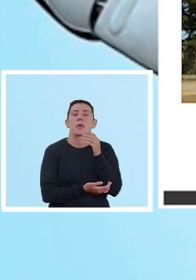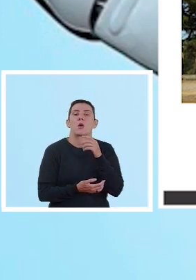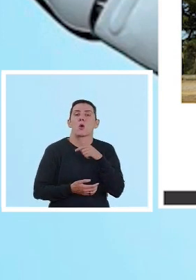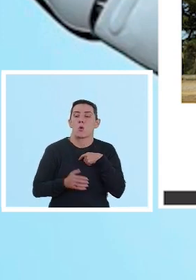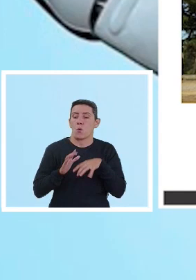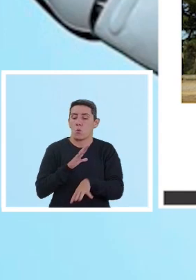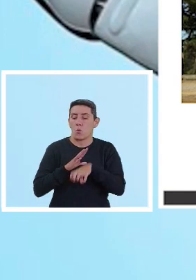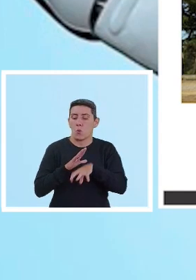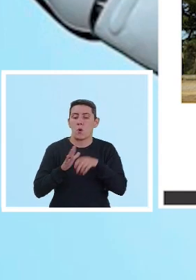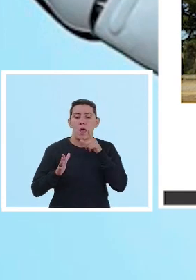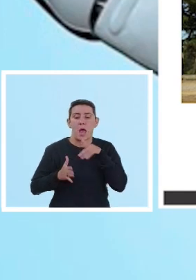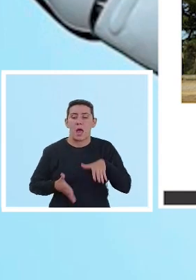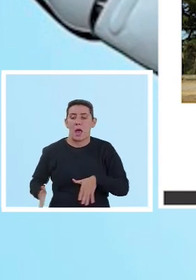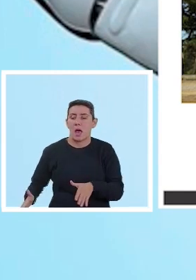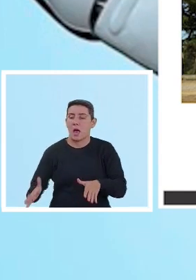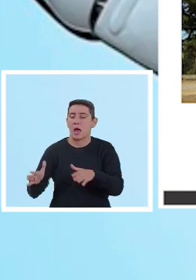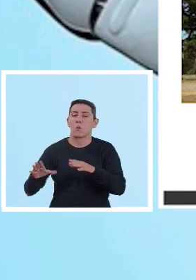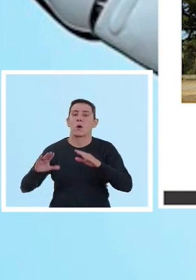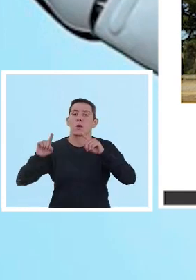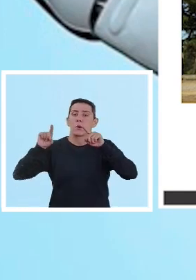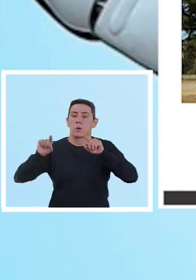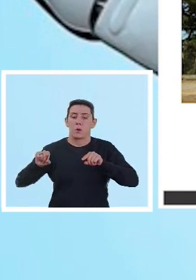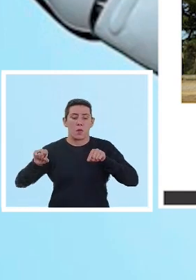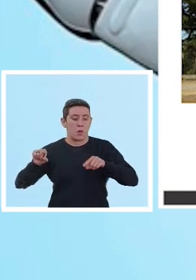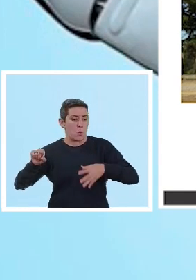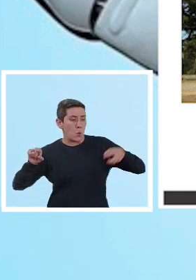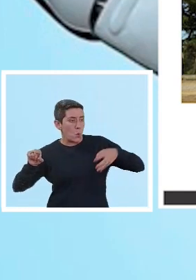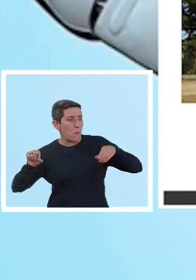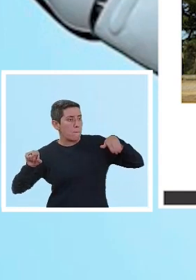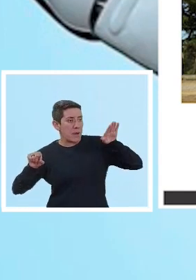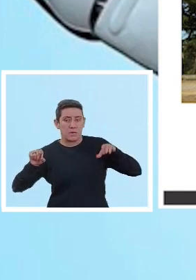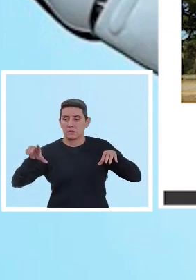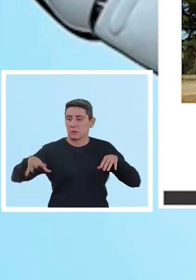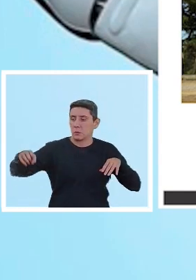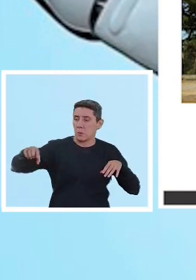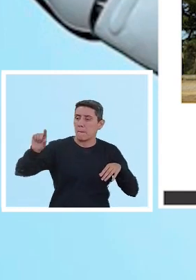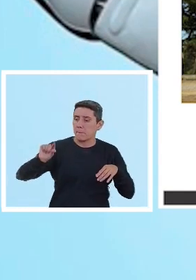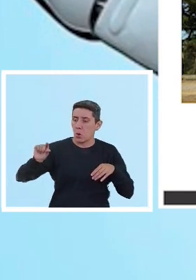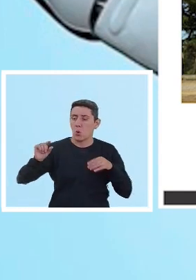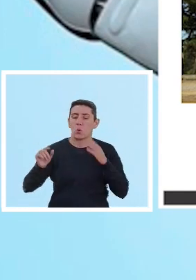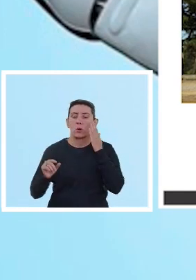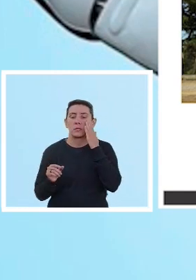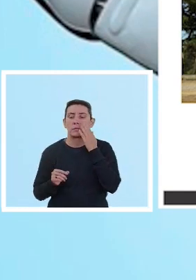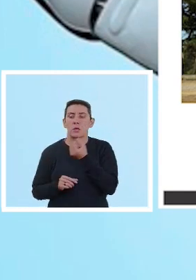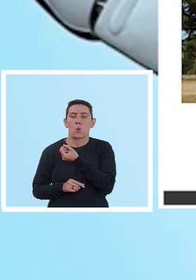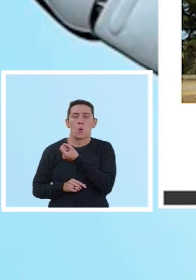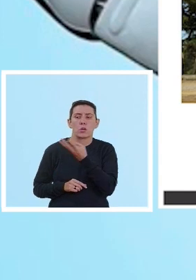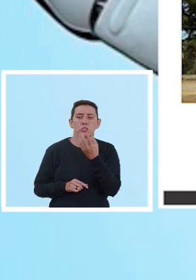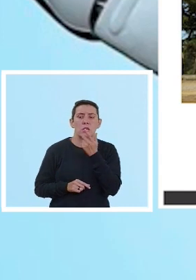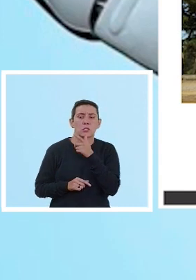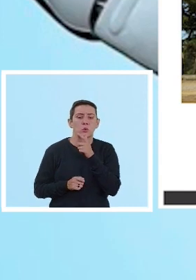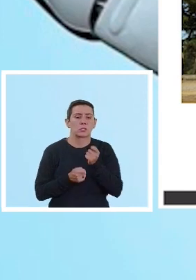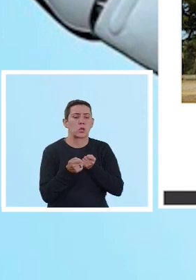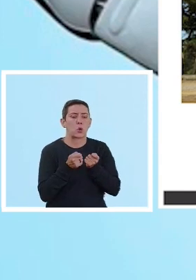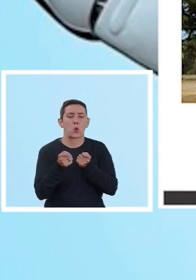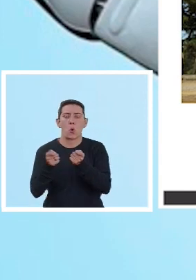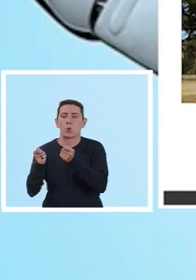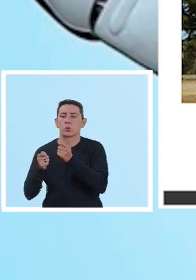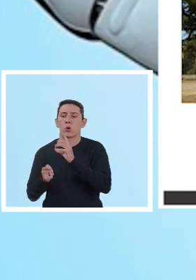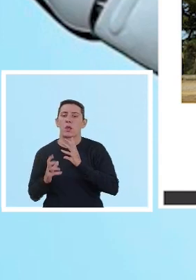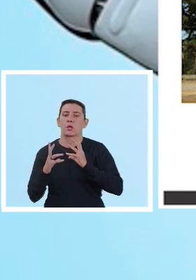qual o volume de cada produto a capitã E aí assim você consegue ter uma maior gestão dos recursos hídricos